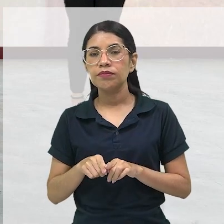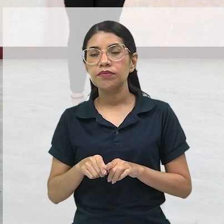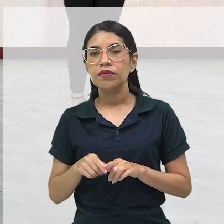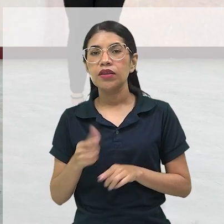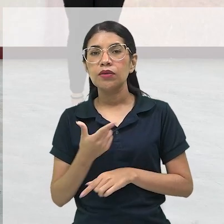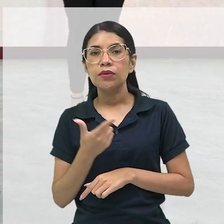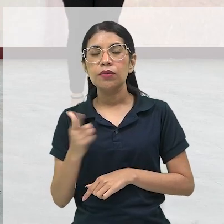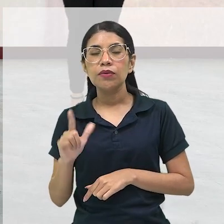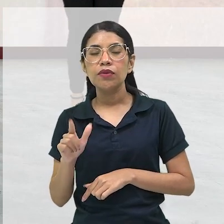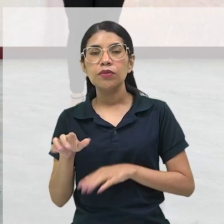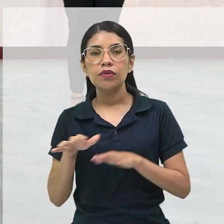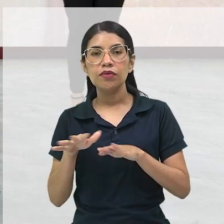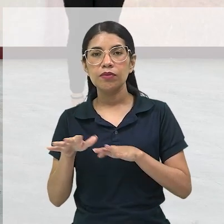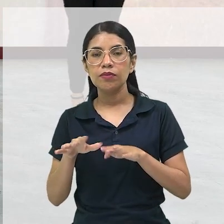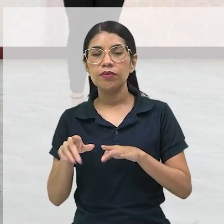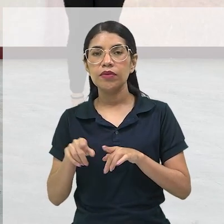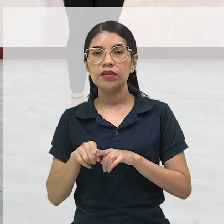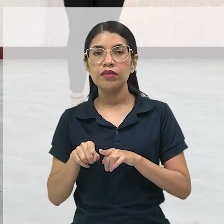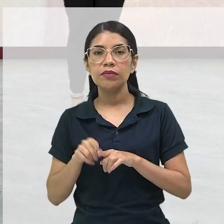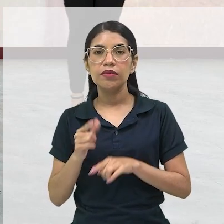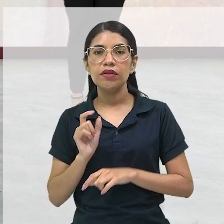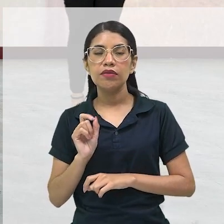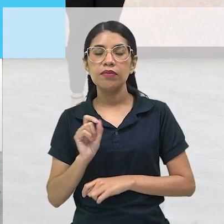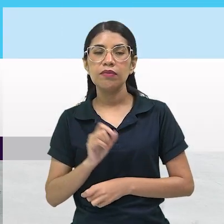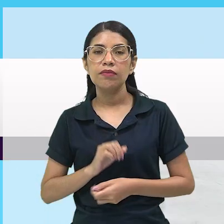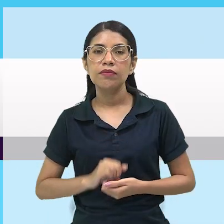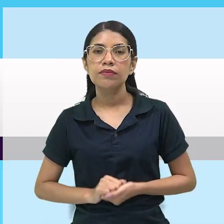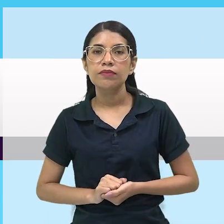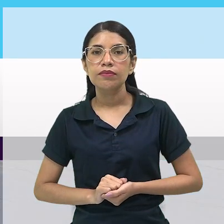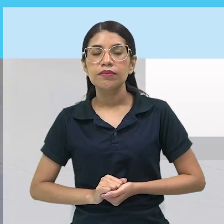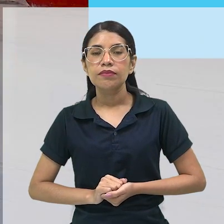um outro movimento artístico também, vamos lembrar?